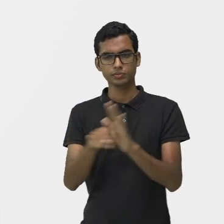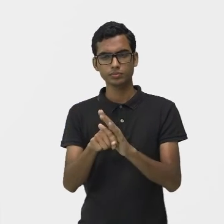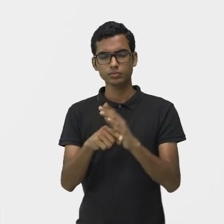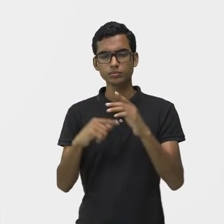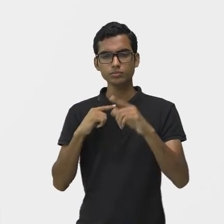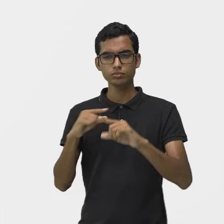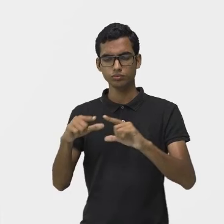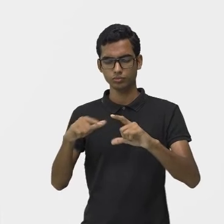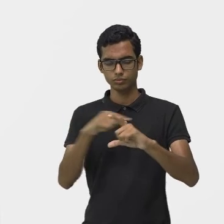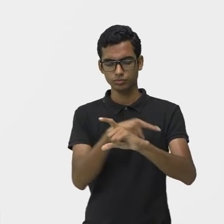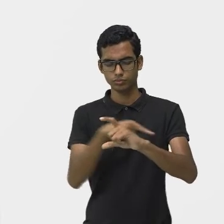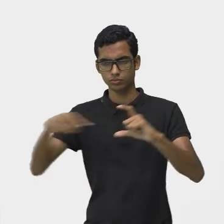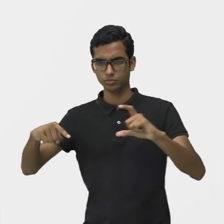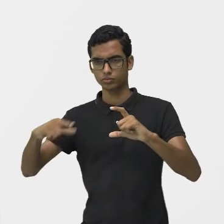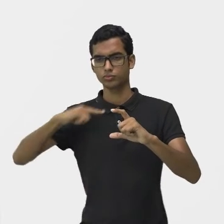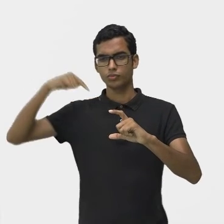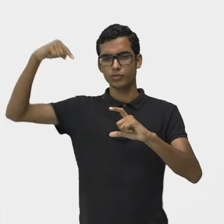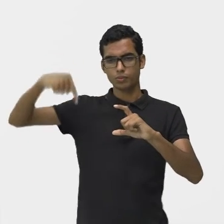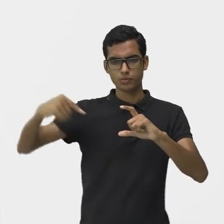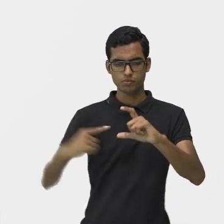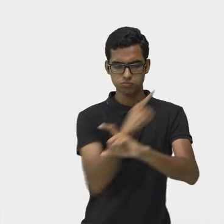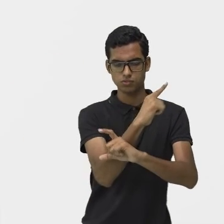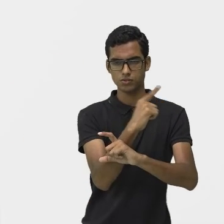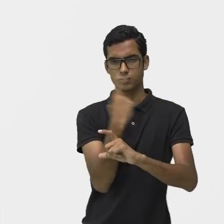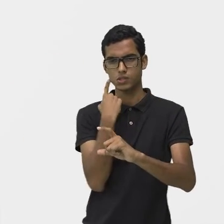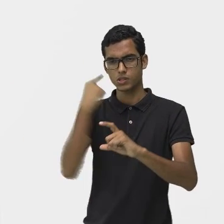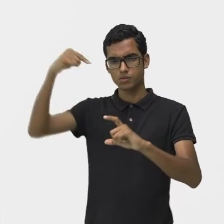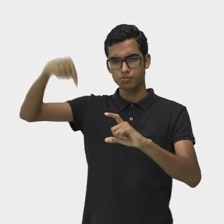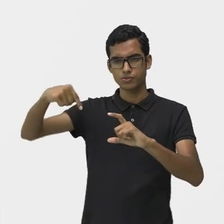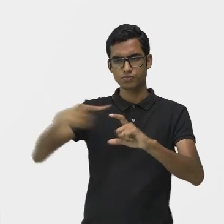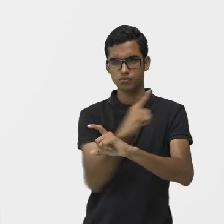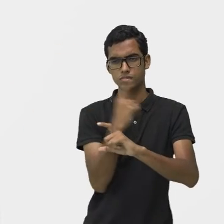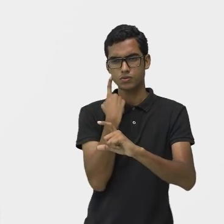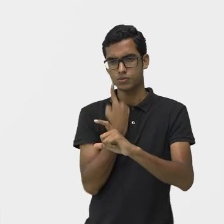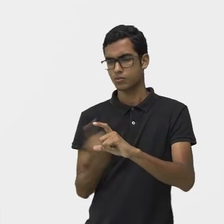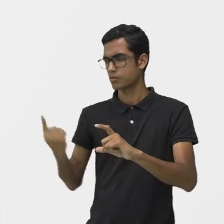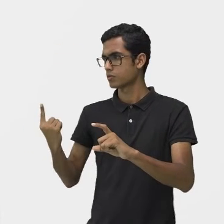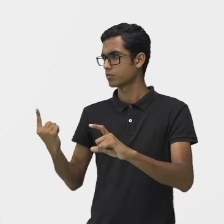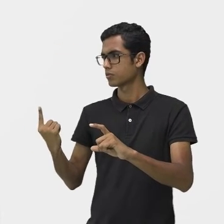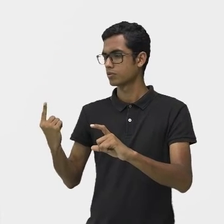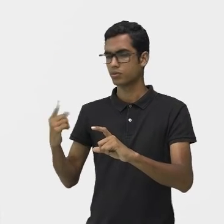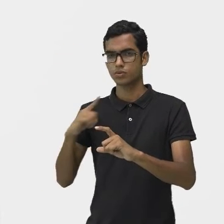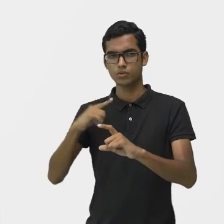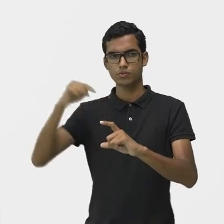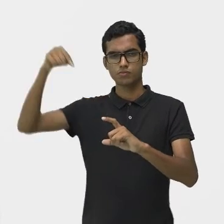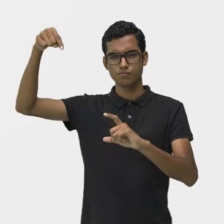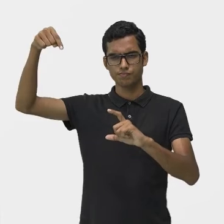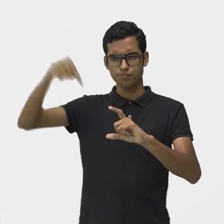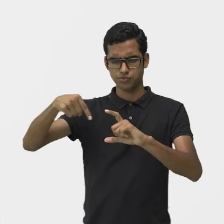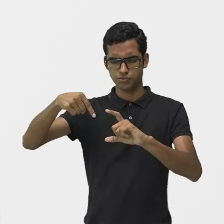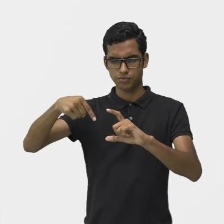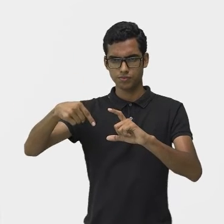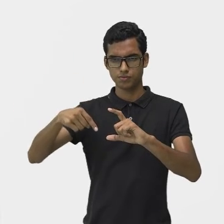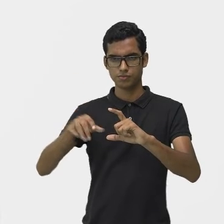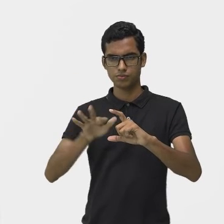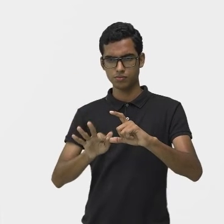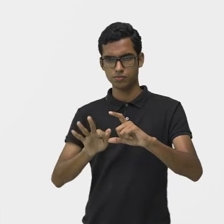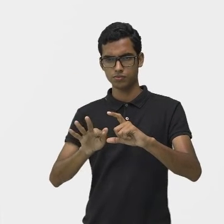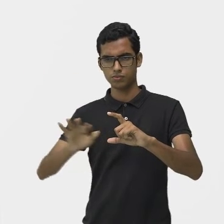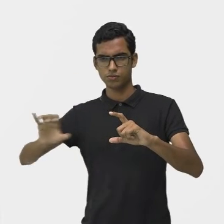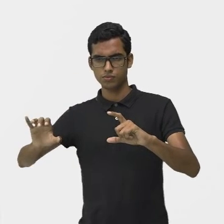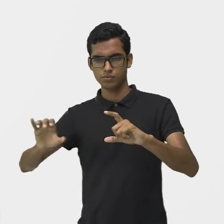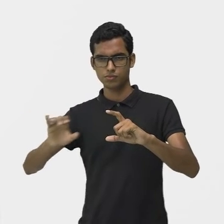luminoso que incide passando por uma direção que coincida com o centro de curvatura